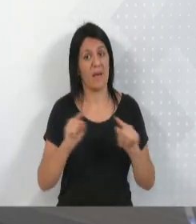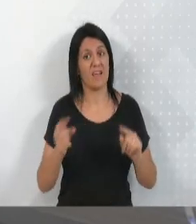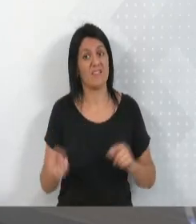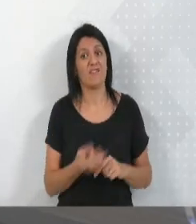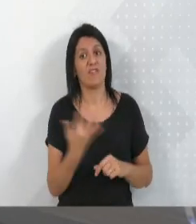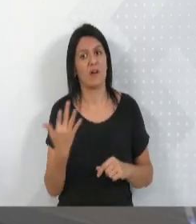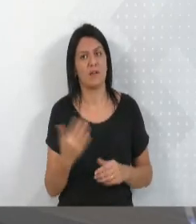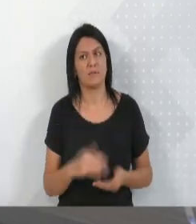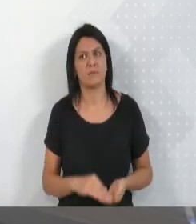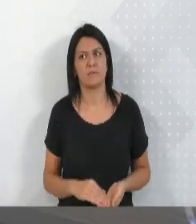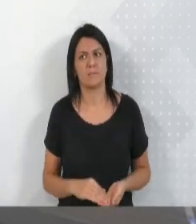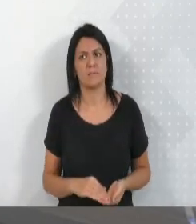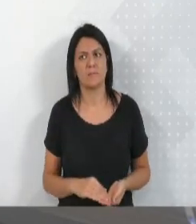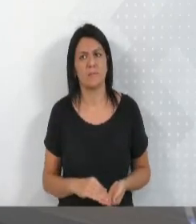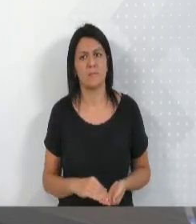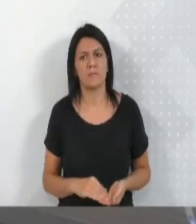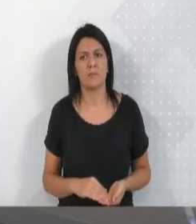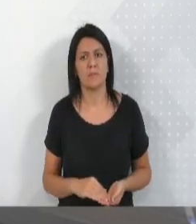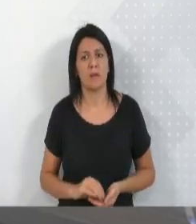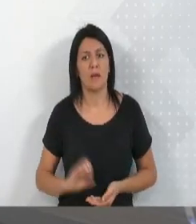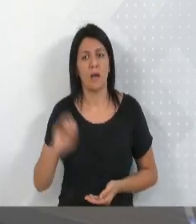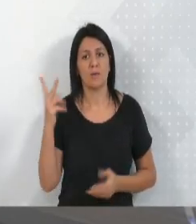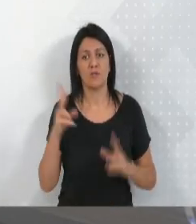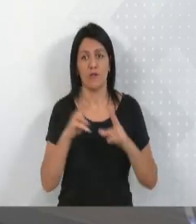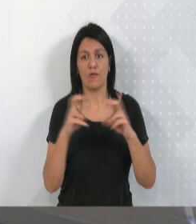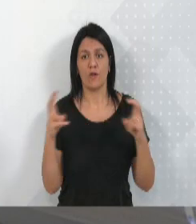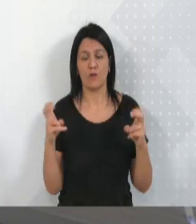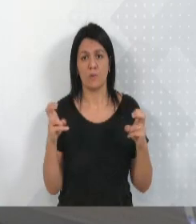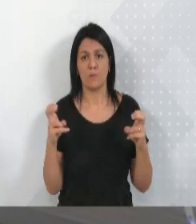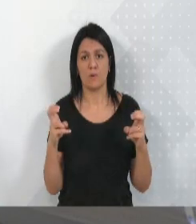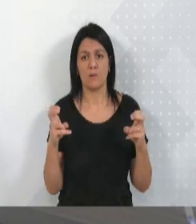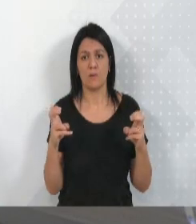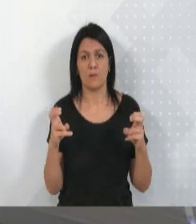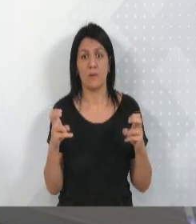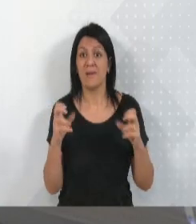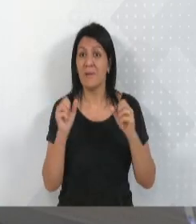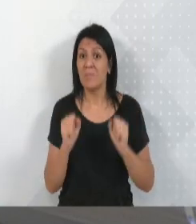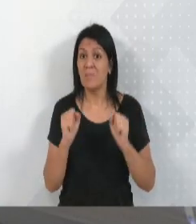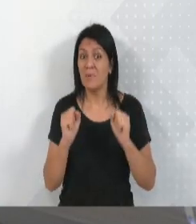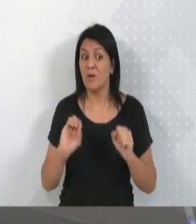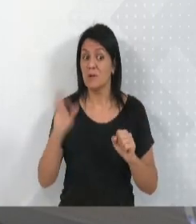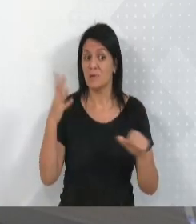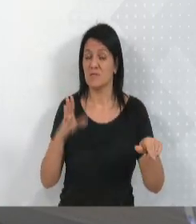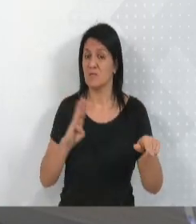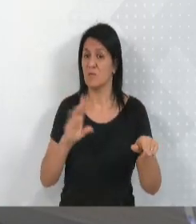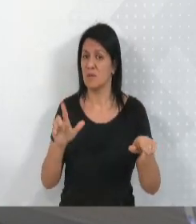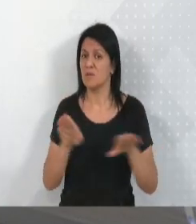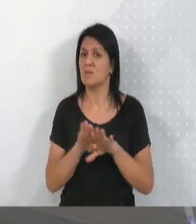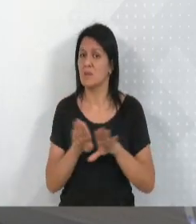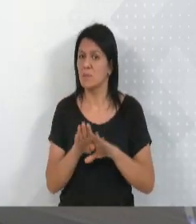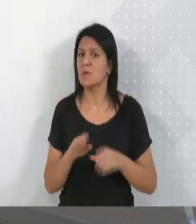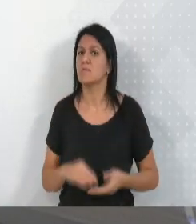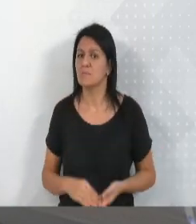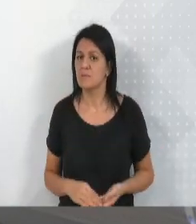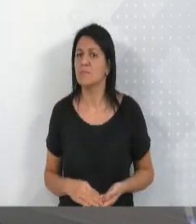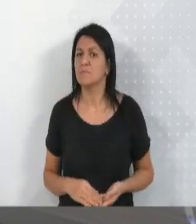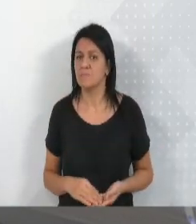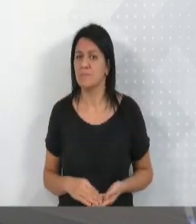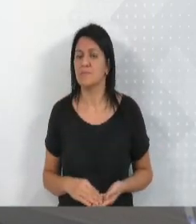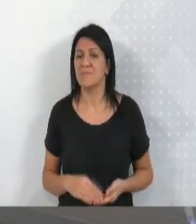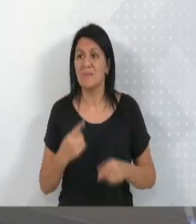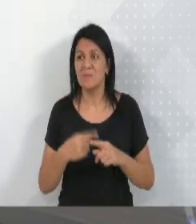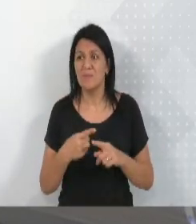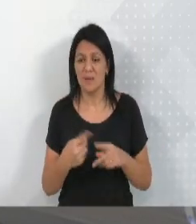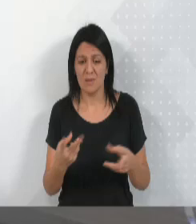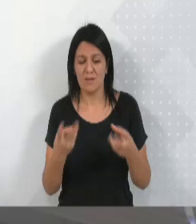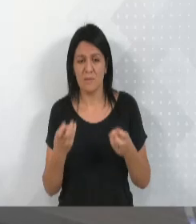a catástrofe que aconteceu em Florianópolis, ela é iminente acontecer na cidade de Blumenau. Porque nós vimos lá que é